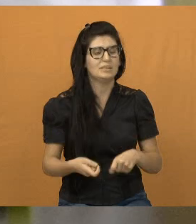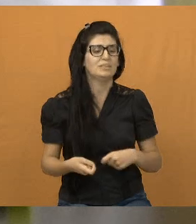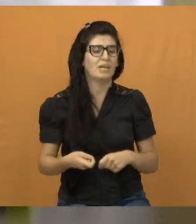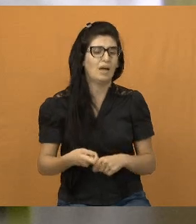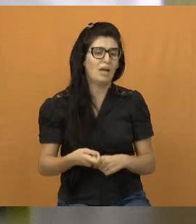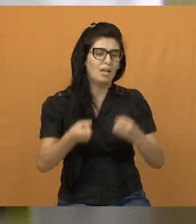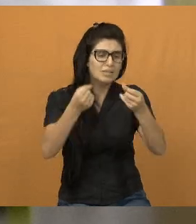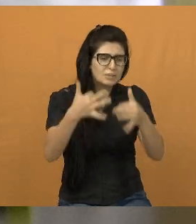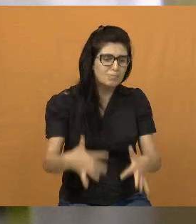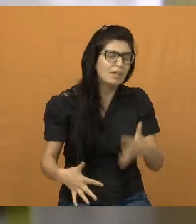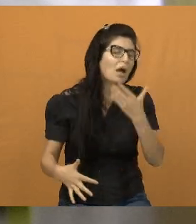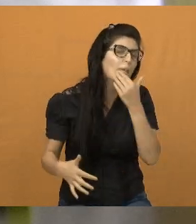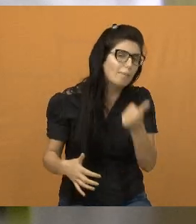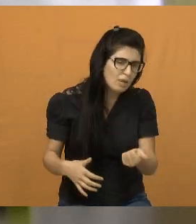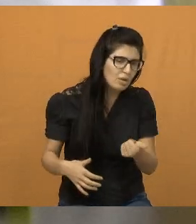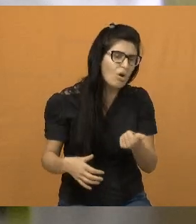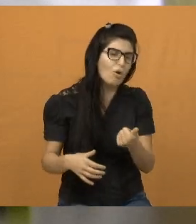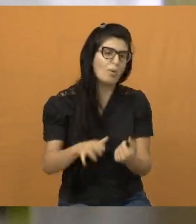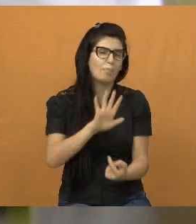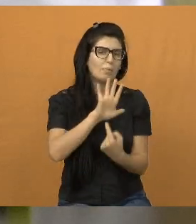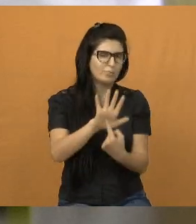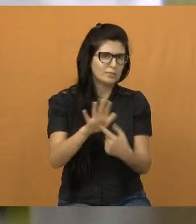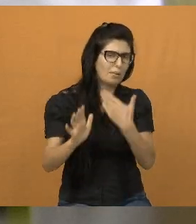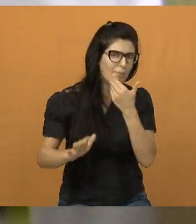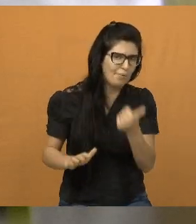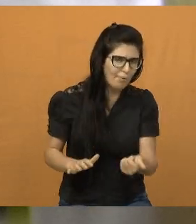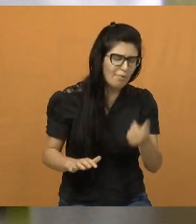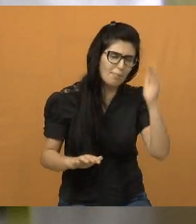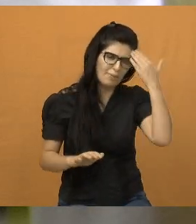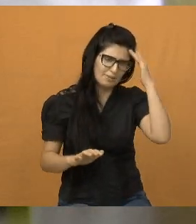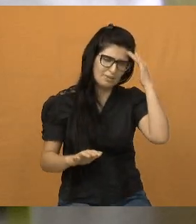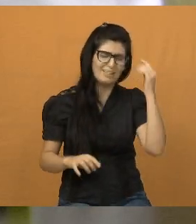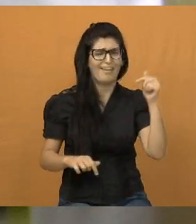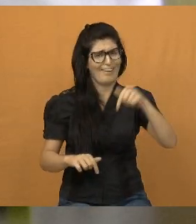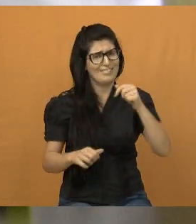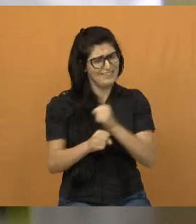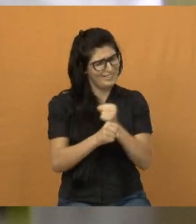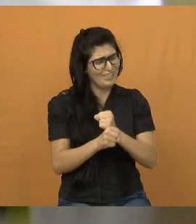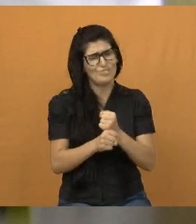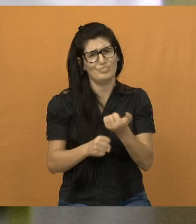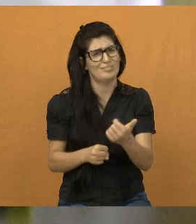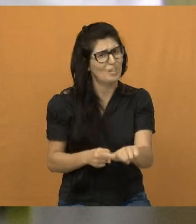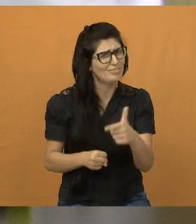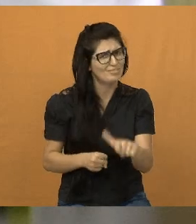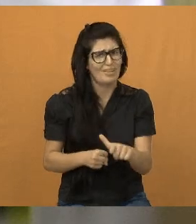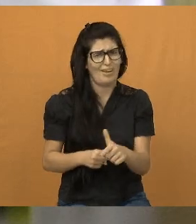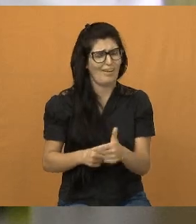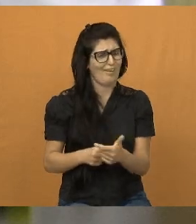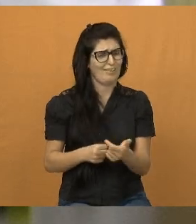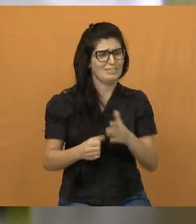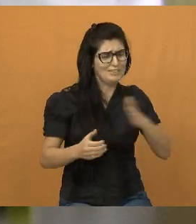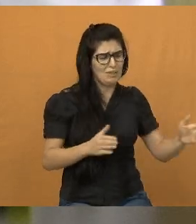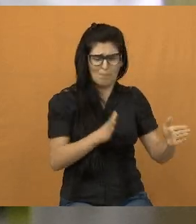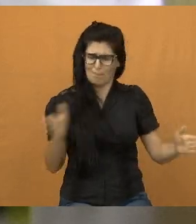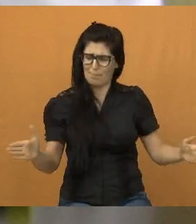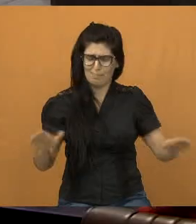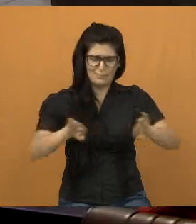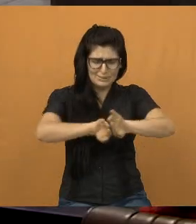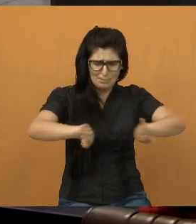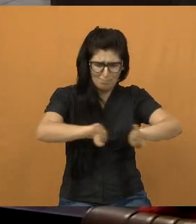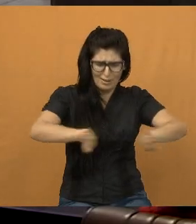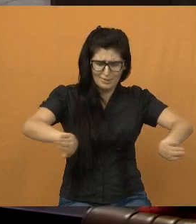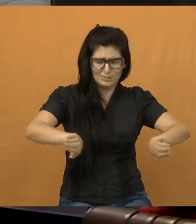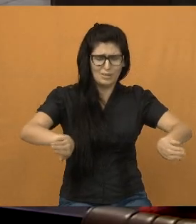dinâmica em relação à apresentação, mas a desse ano ainda nós não temos essa divisão. E a porcentagem